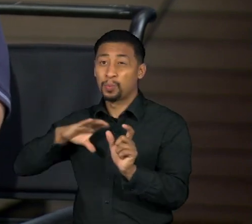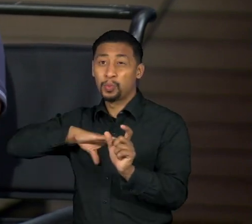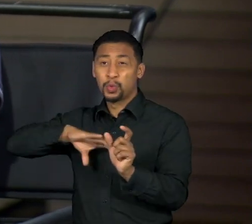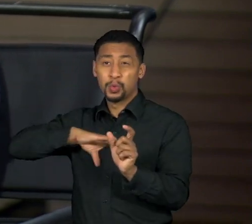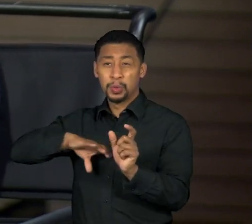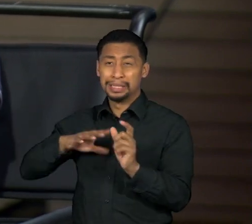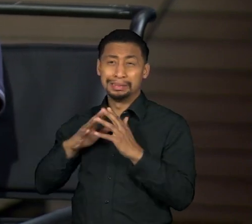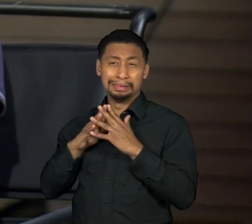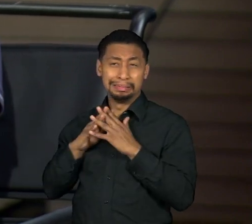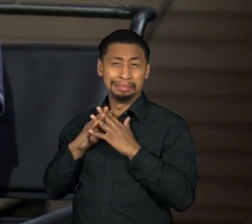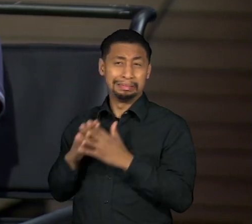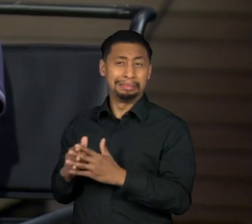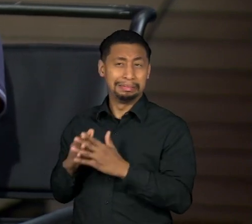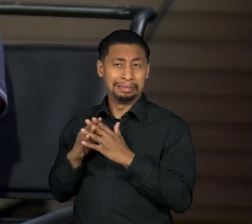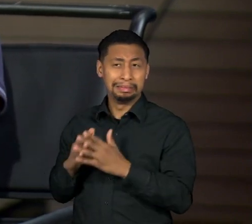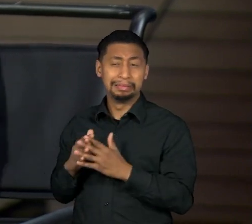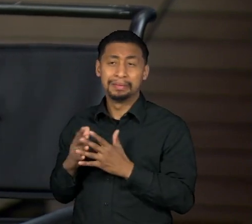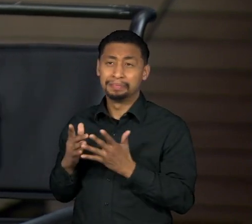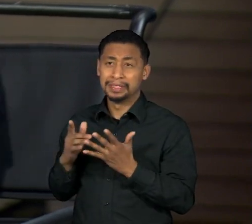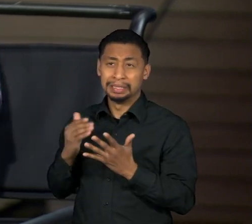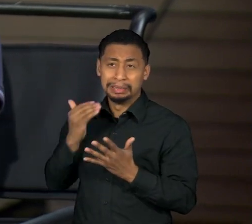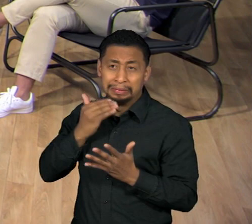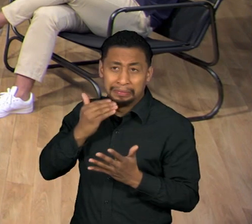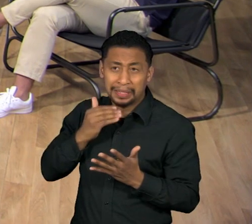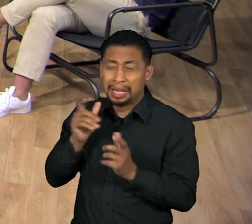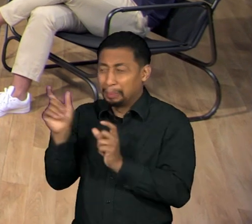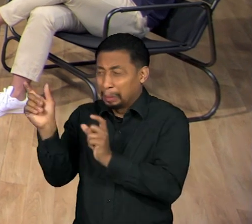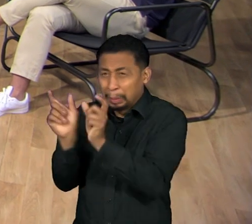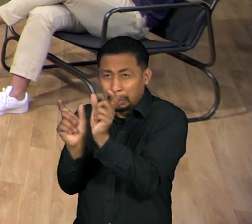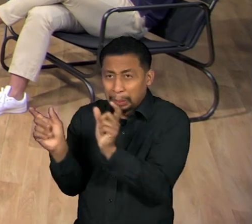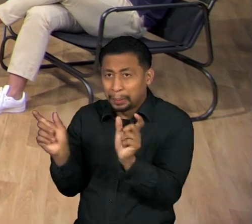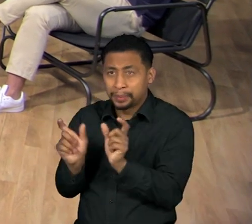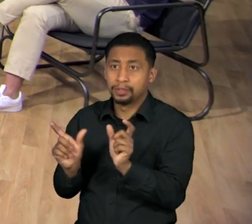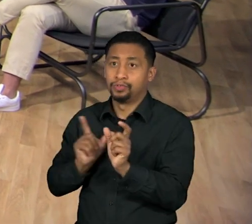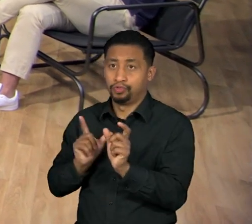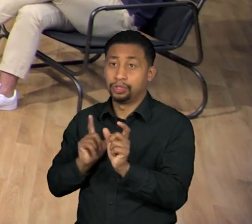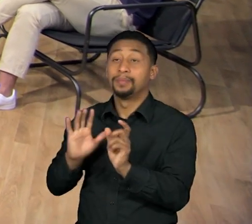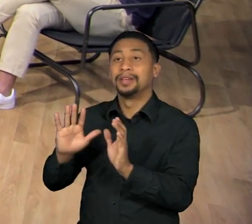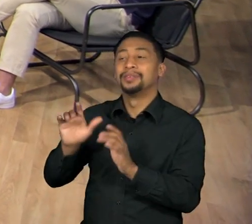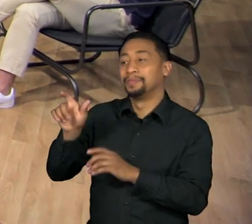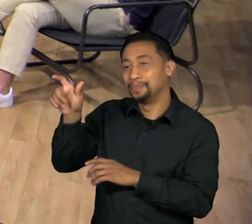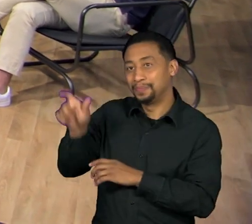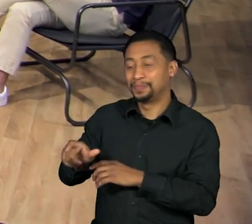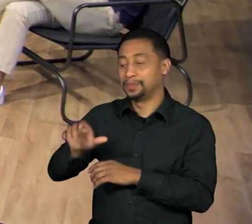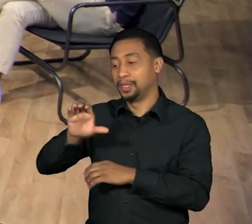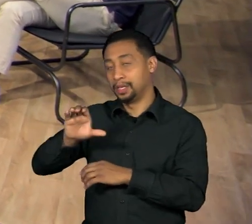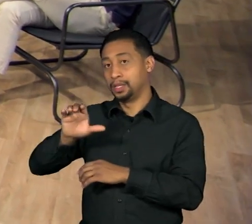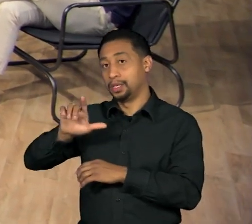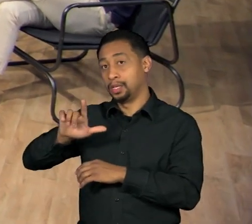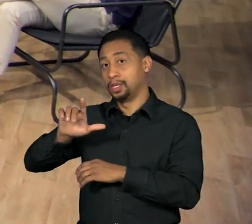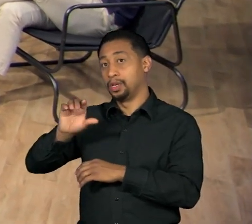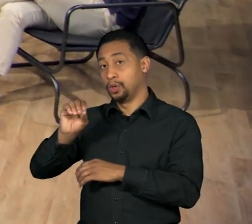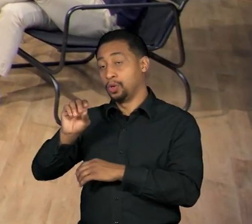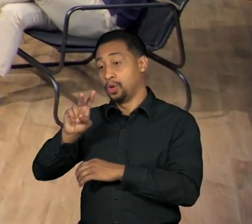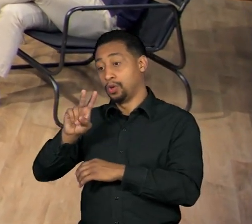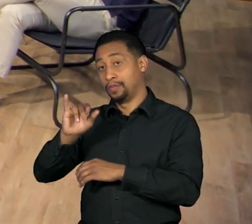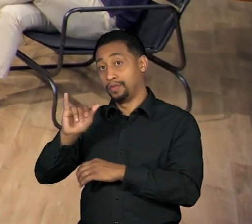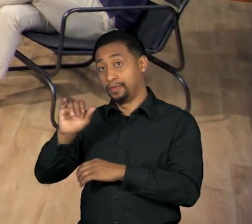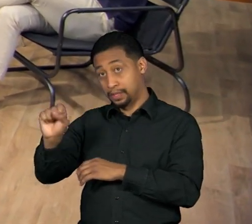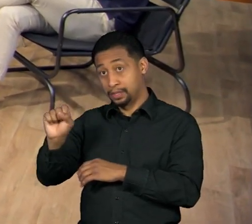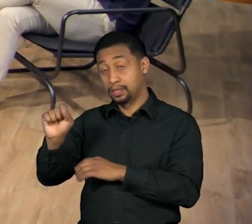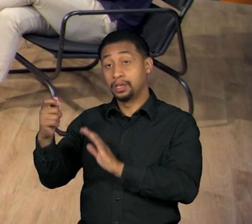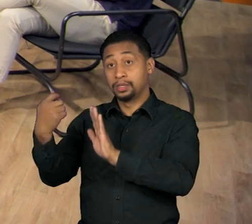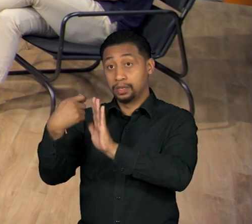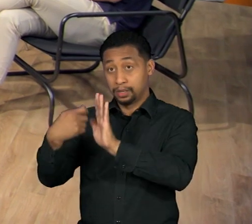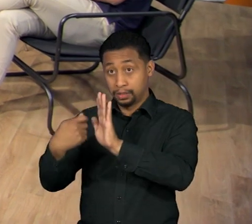complicado. É interessante que o Clóvis de Barro, que é uma das pessoas que escreveu o prefácio, ele começa justamente corrigindo os erros e falando